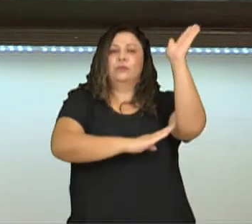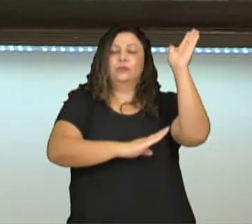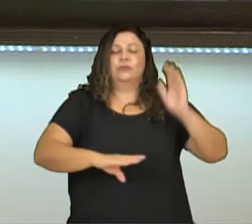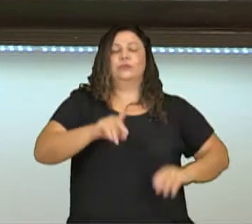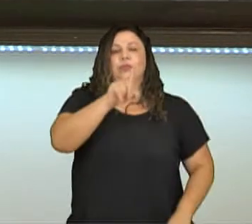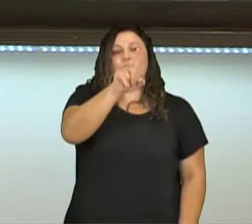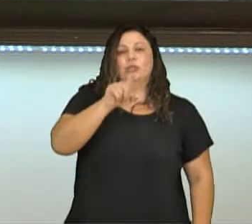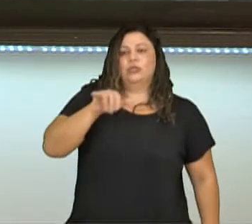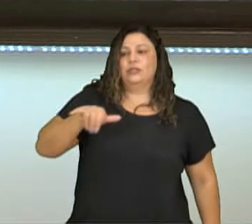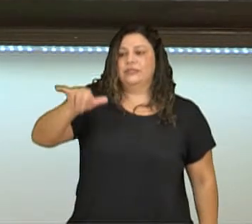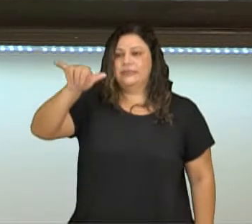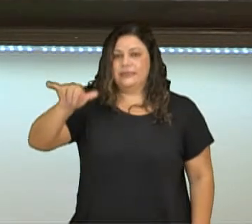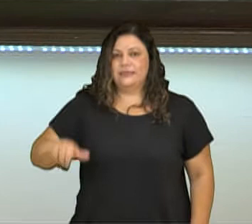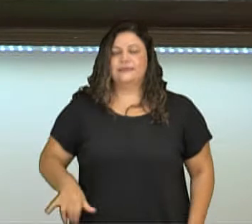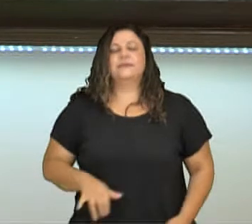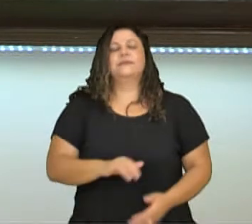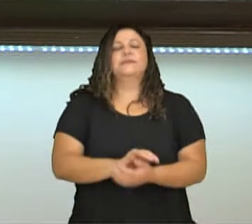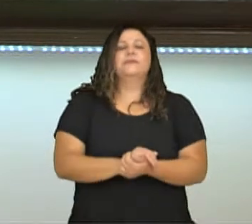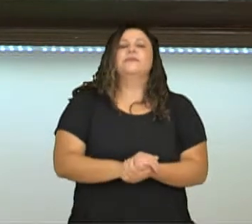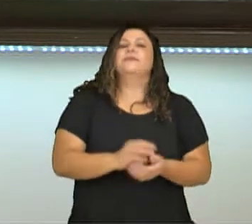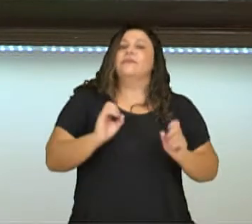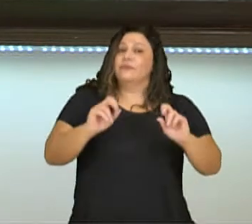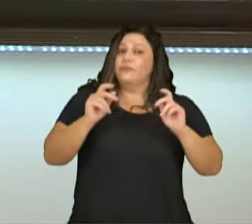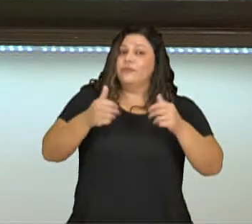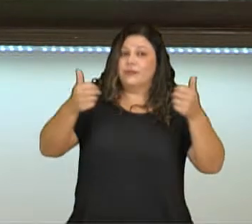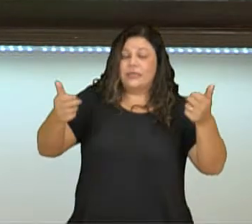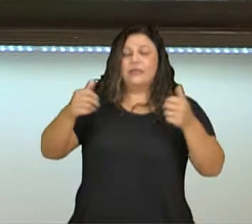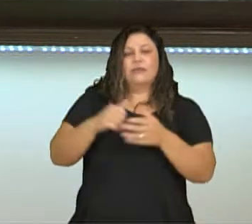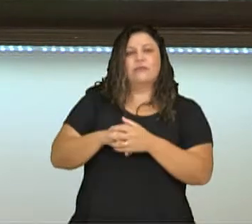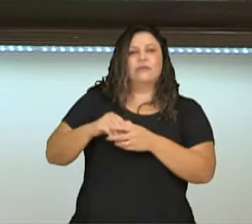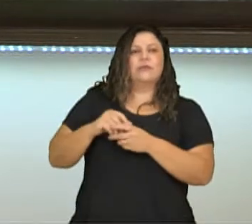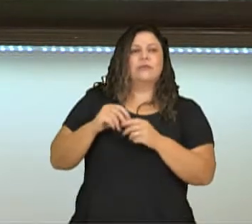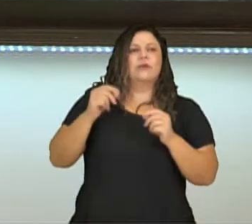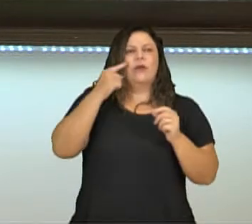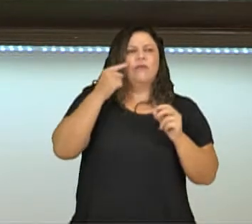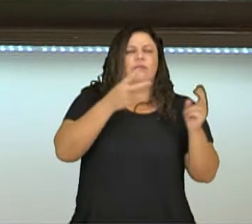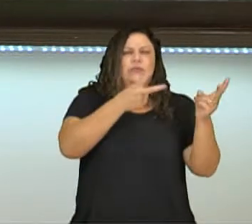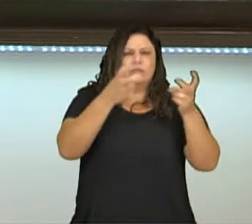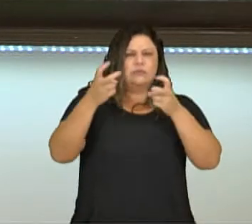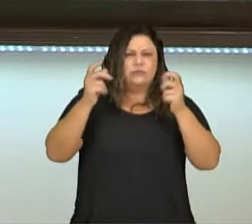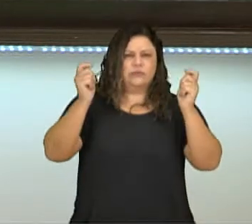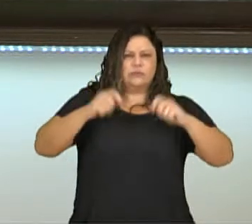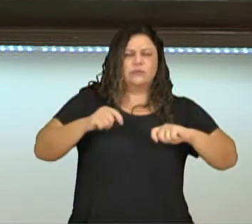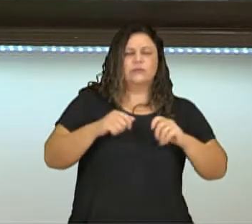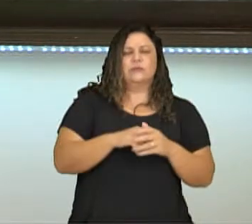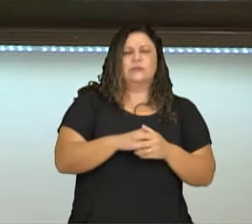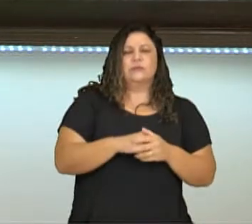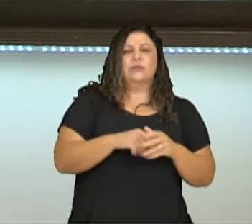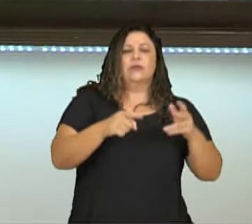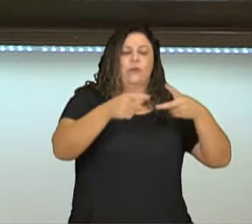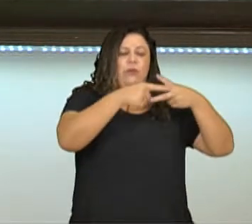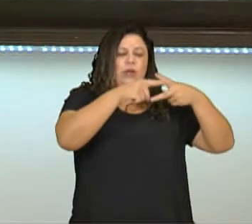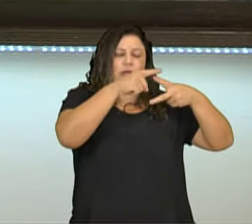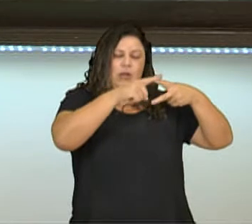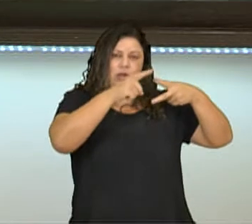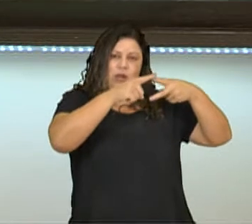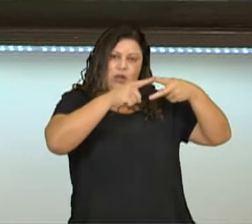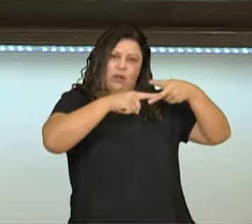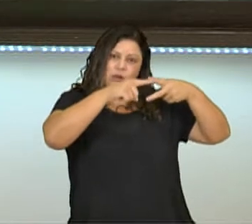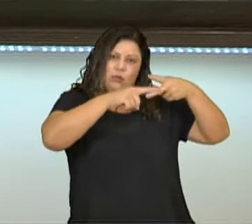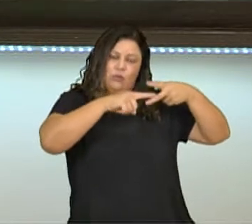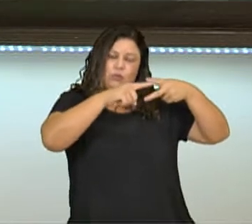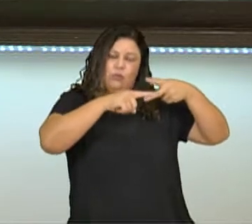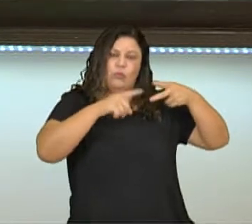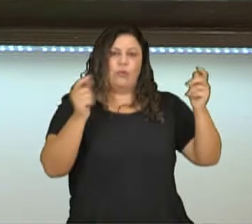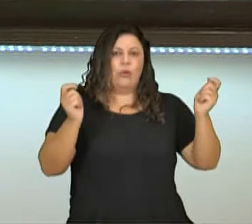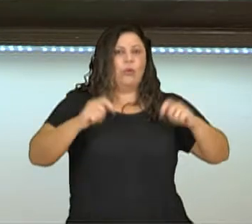y, ok? Então, nós vamos fazer essa redução de ângulos ao primeiro quadrante porque nós